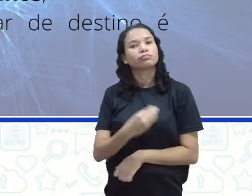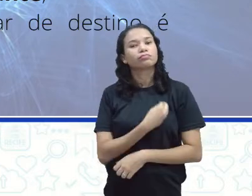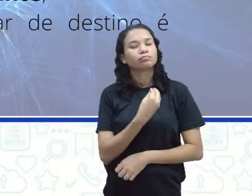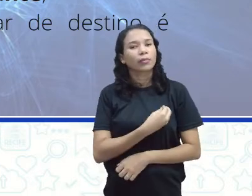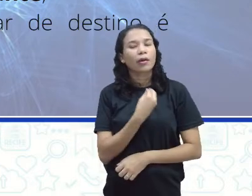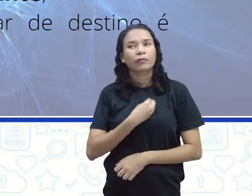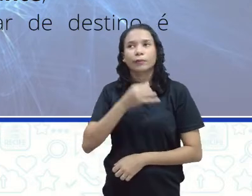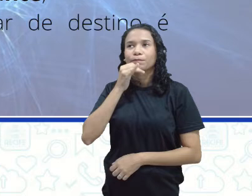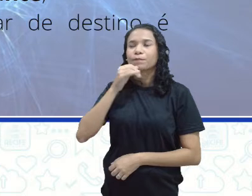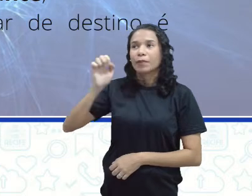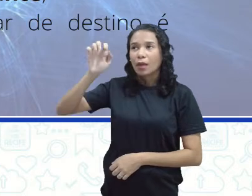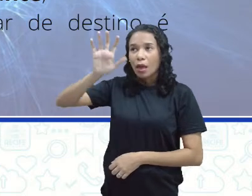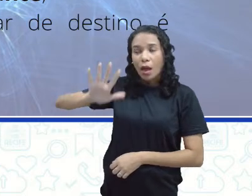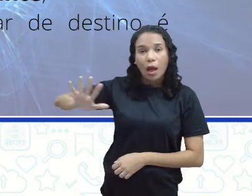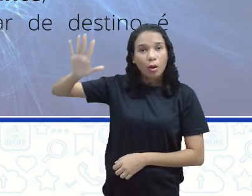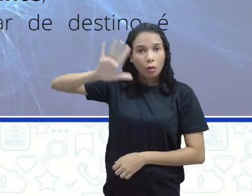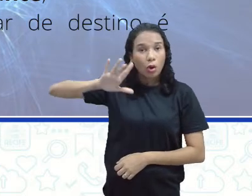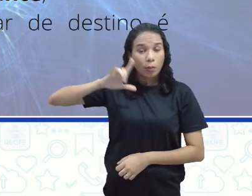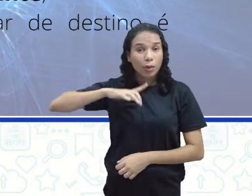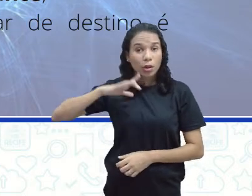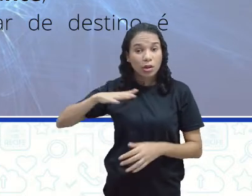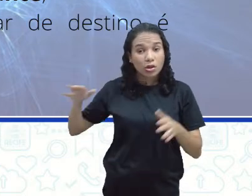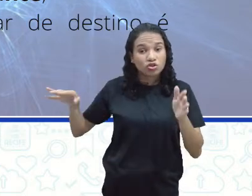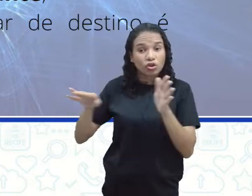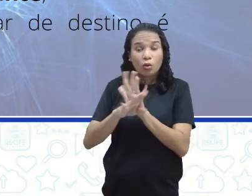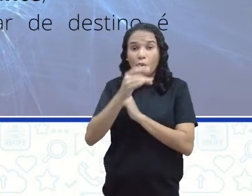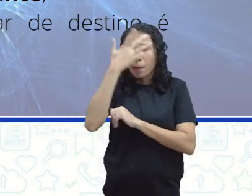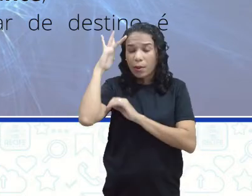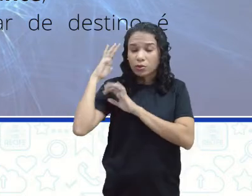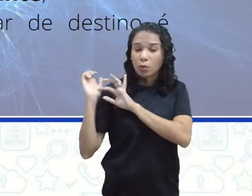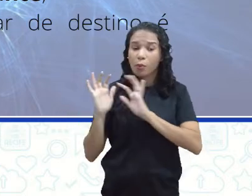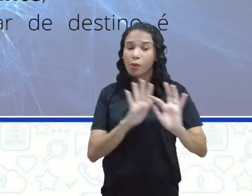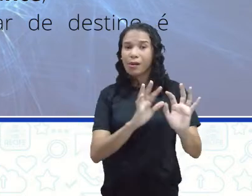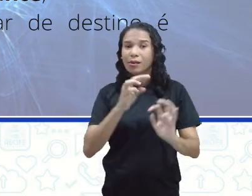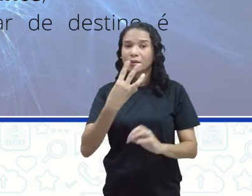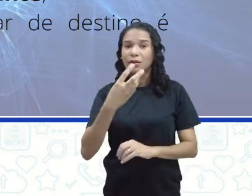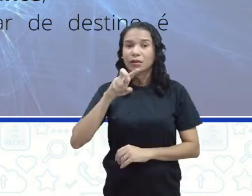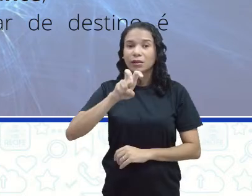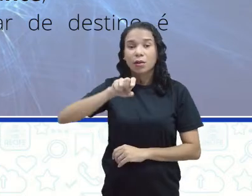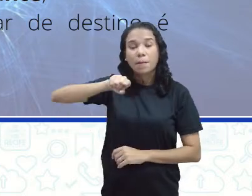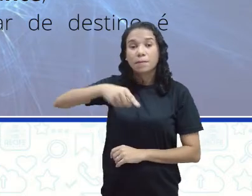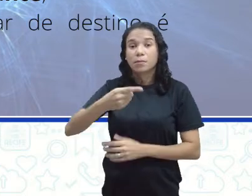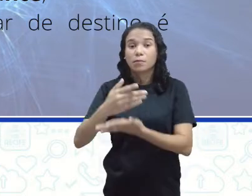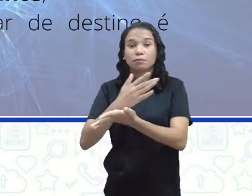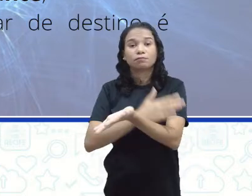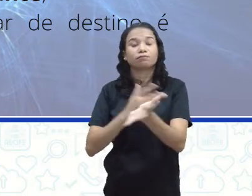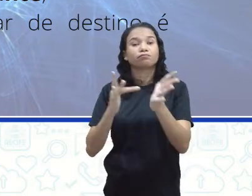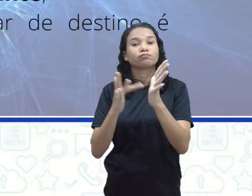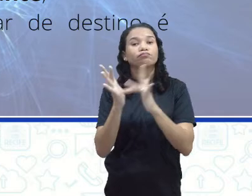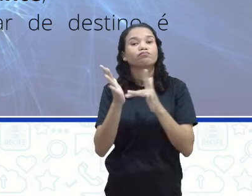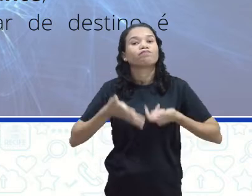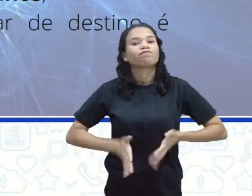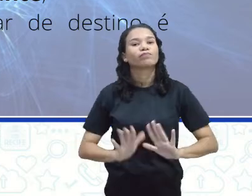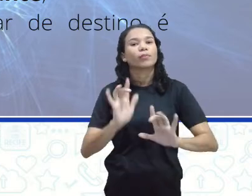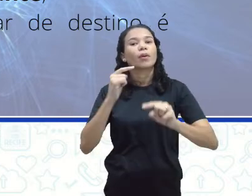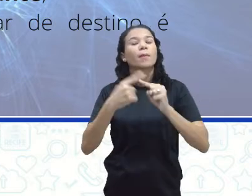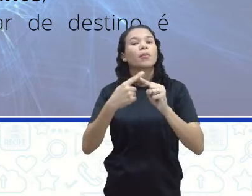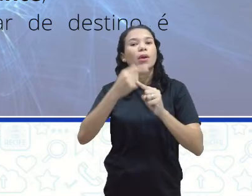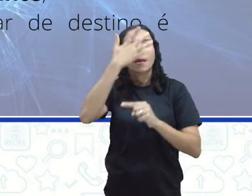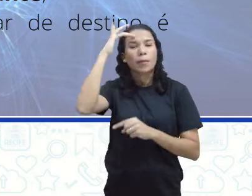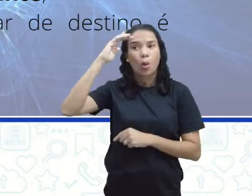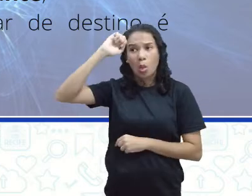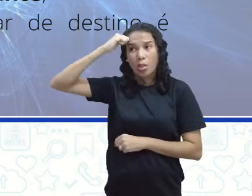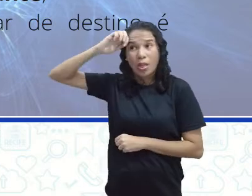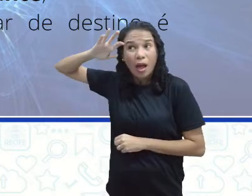a Europa ela foi ocupada 35.000 antes de Cristo, né? Por quê? Porque os povos estavam se deslocando da